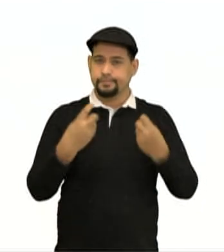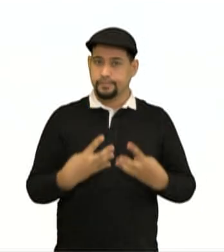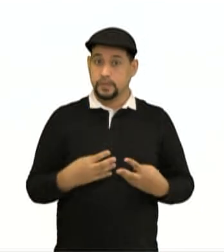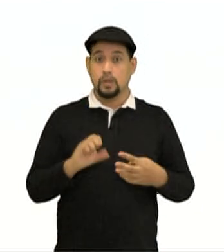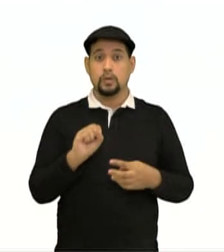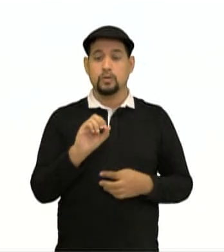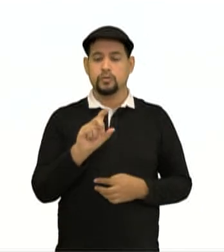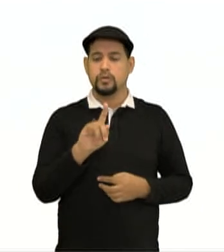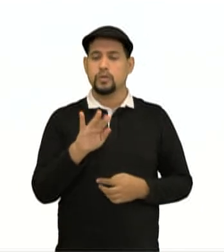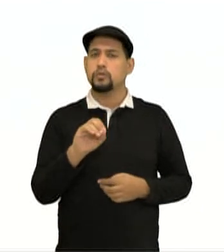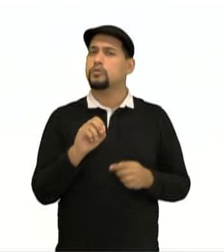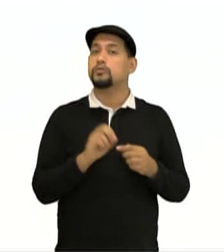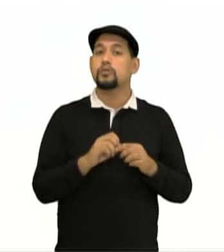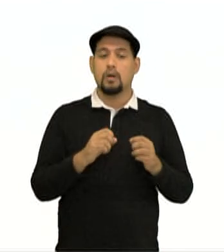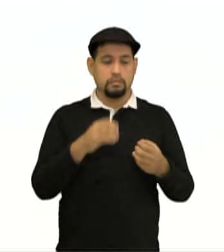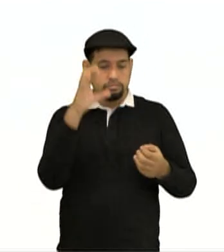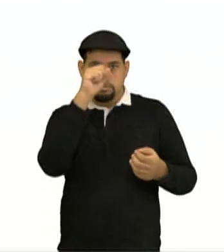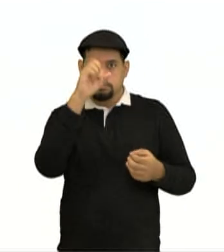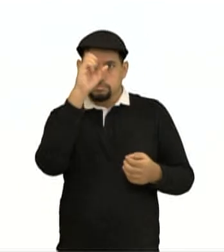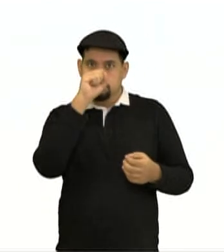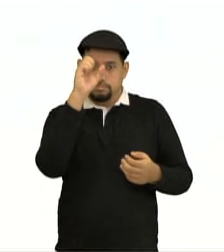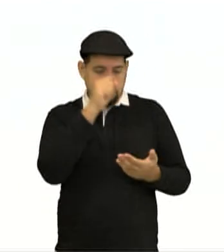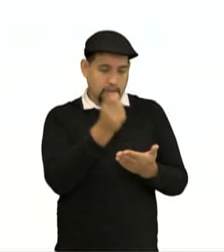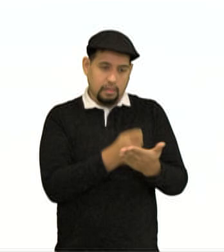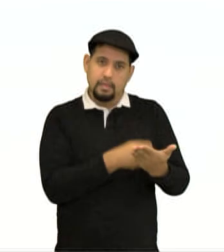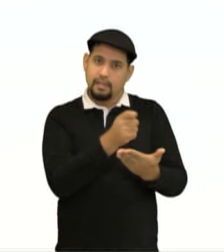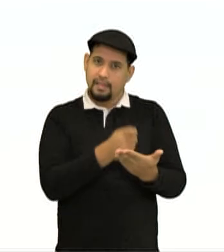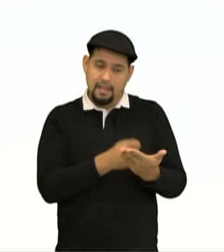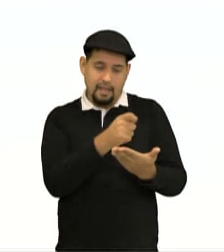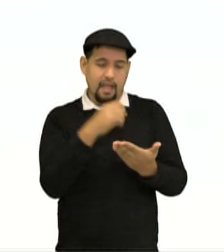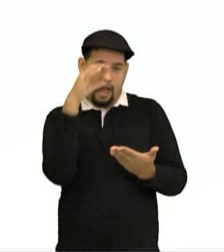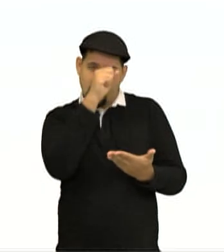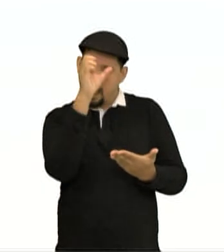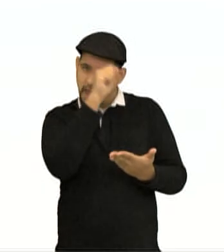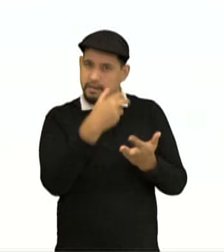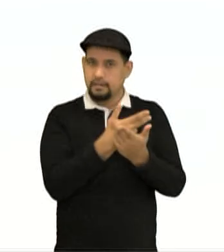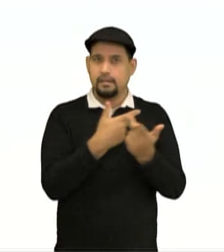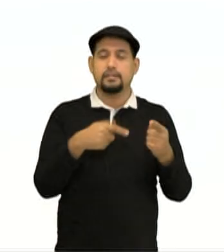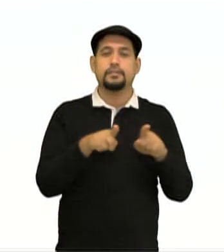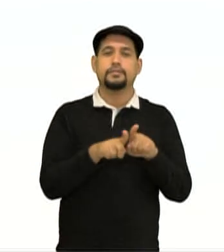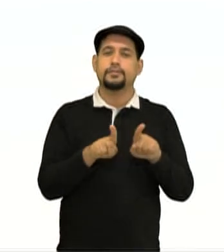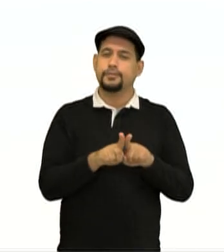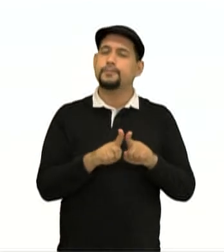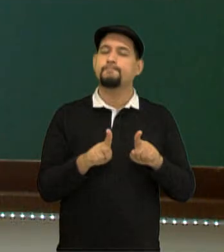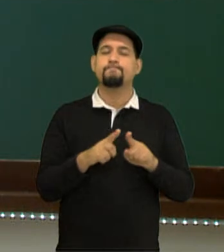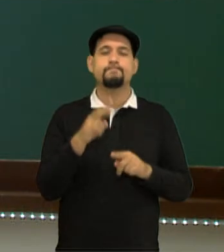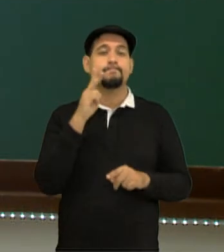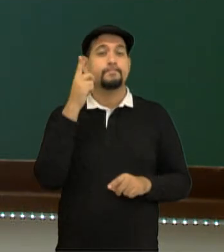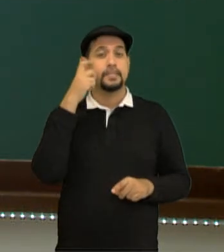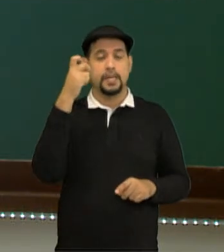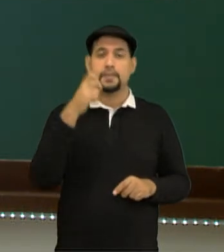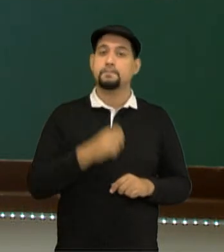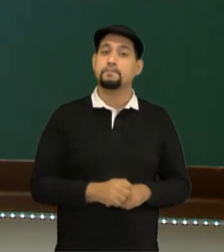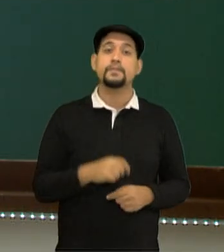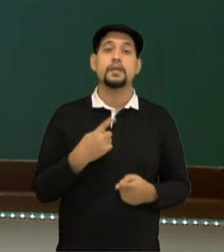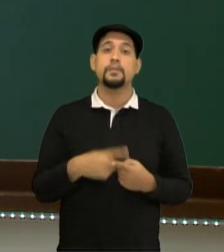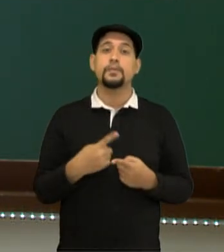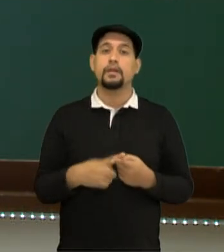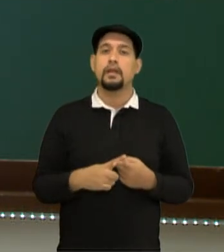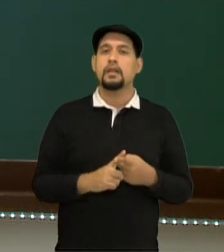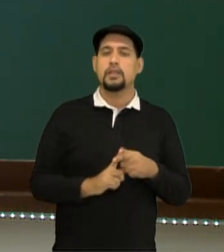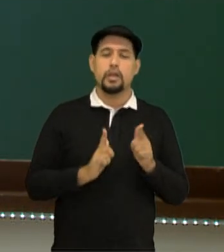sólidos, você só vai aumentando esse formulário que você vai ter da geometria espacial, que na geometria espacial a gente